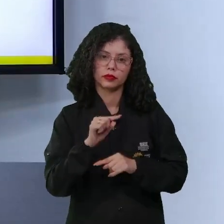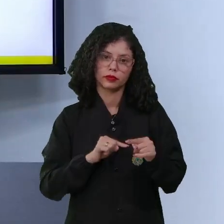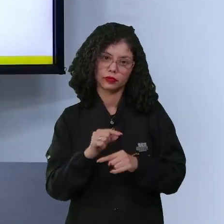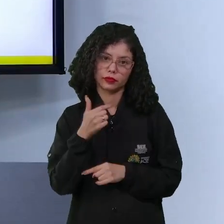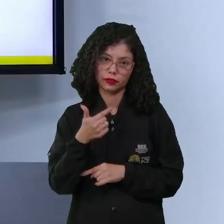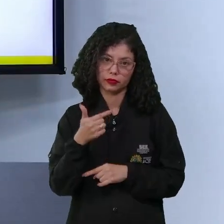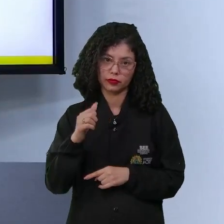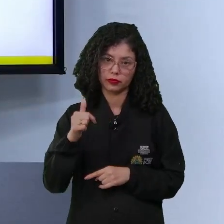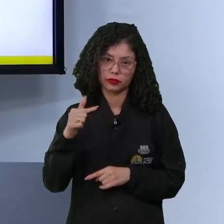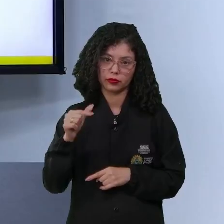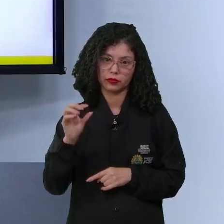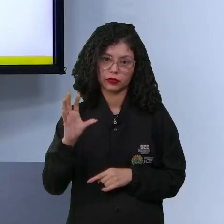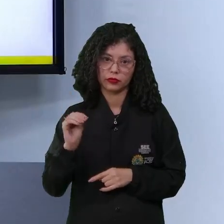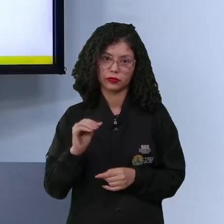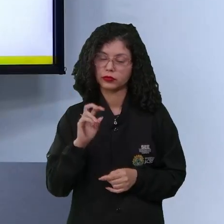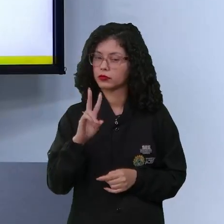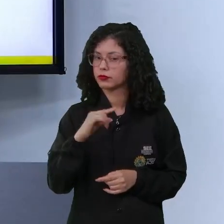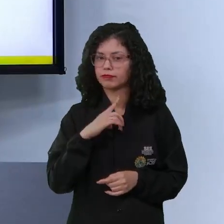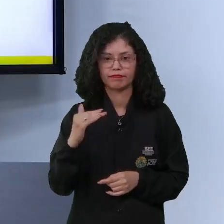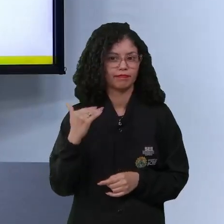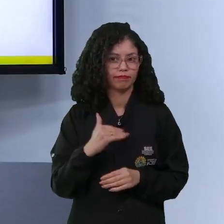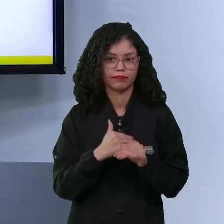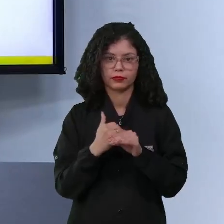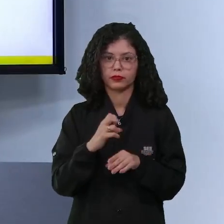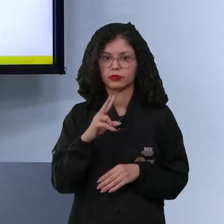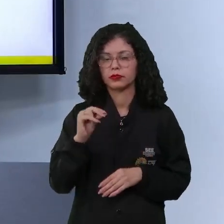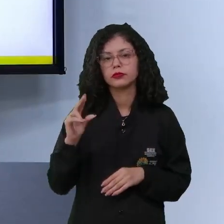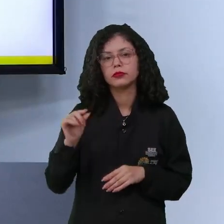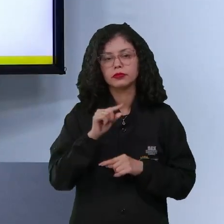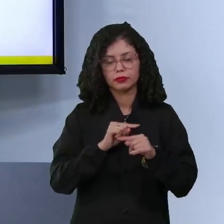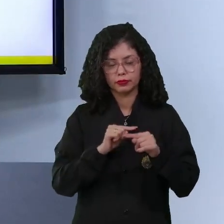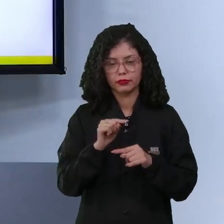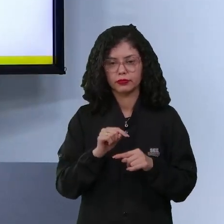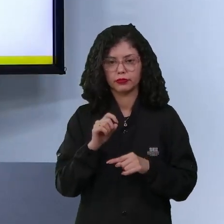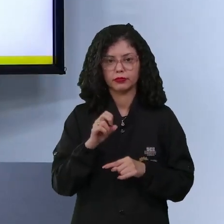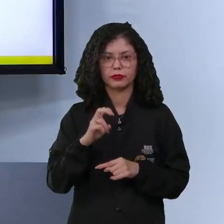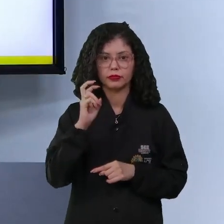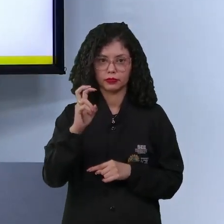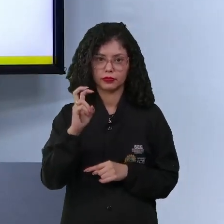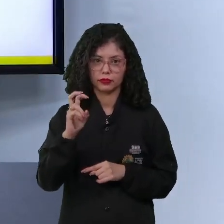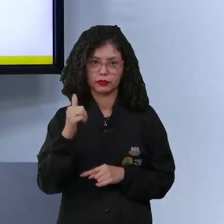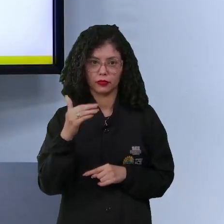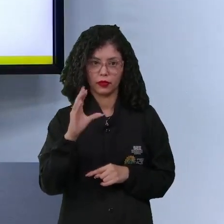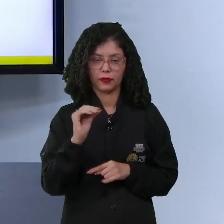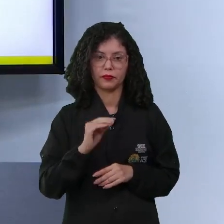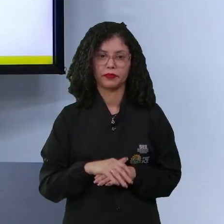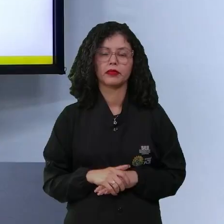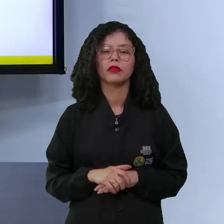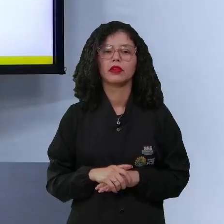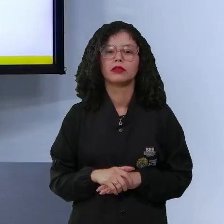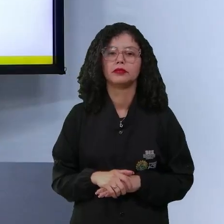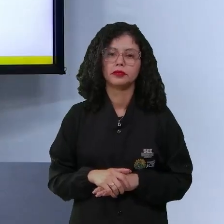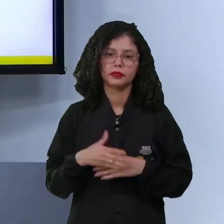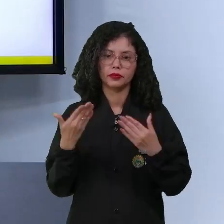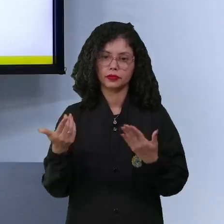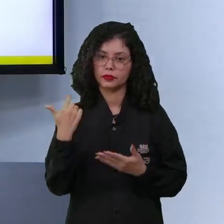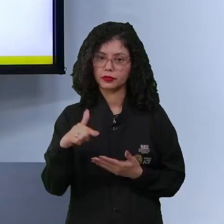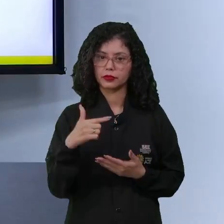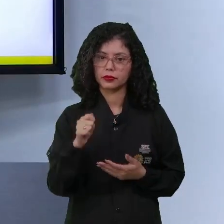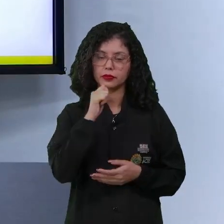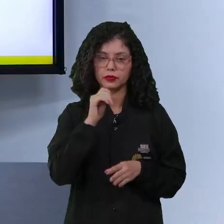para 2,70, não vai dar igual a 500 dividido para R$ 5,10. Então, não